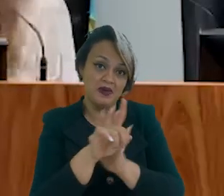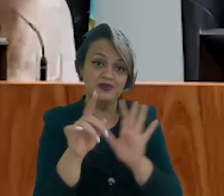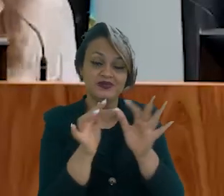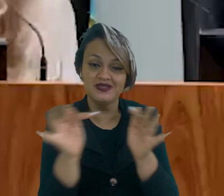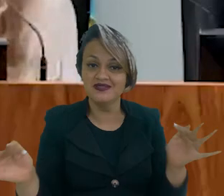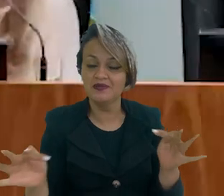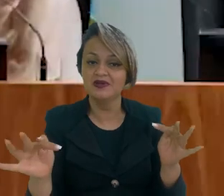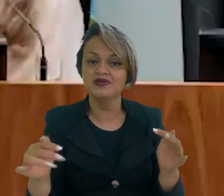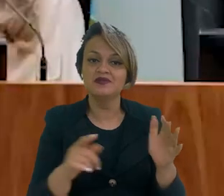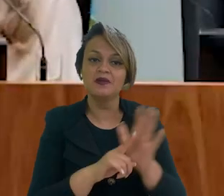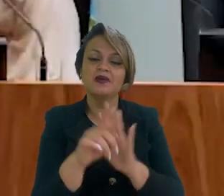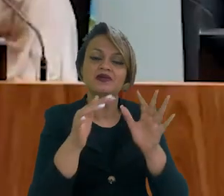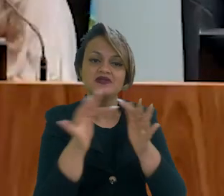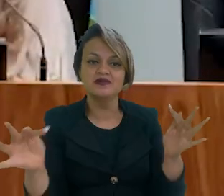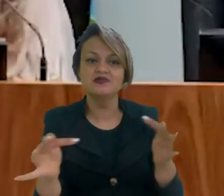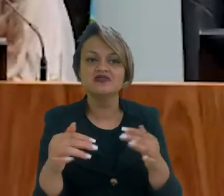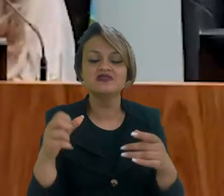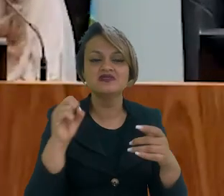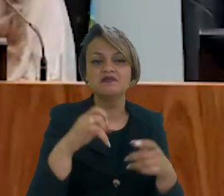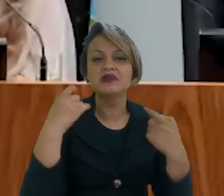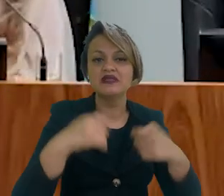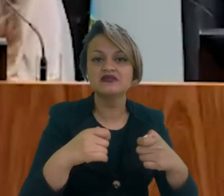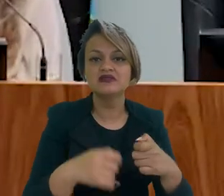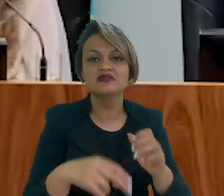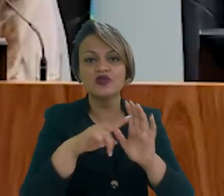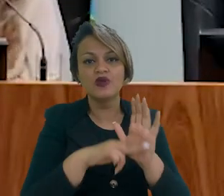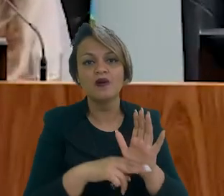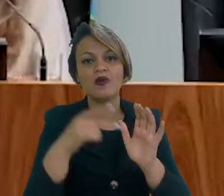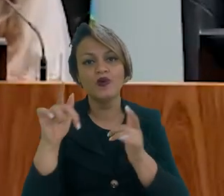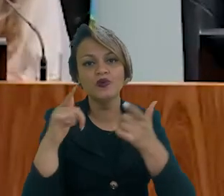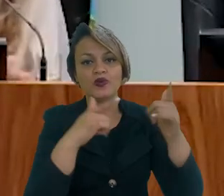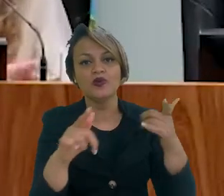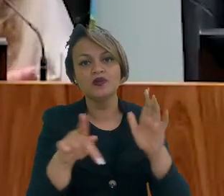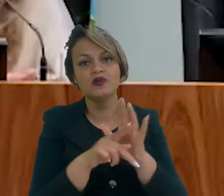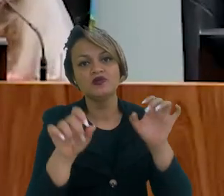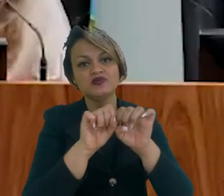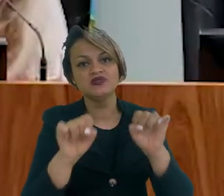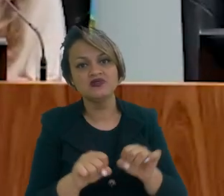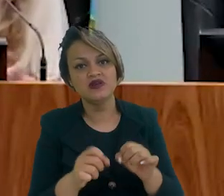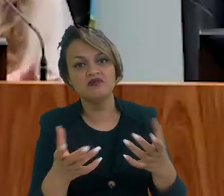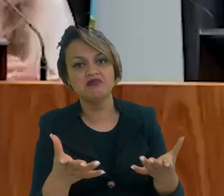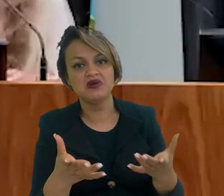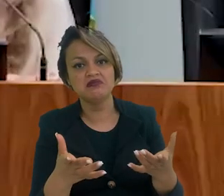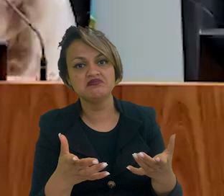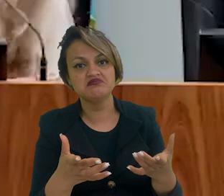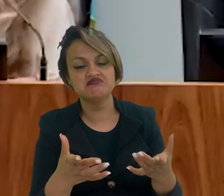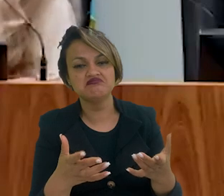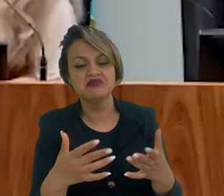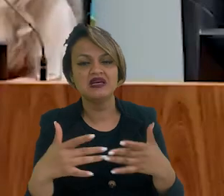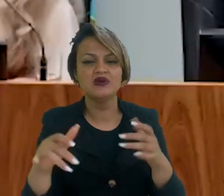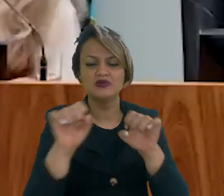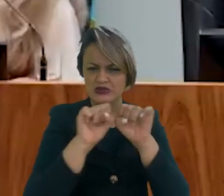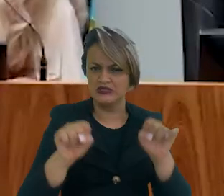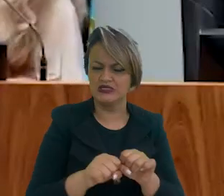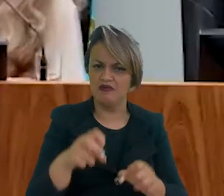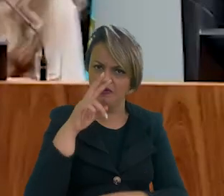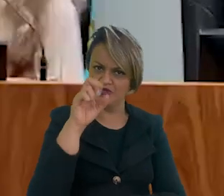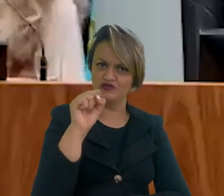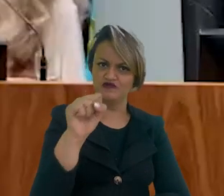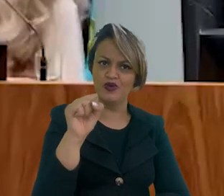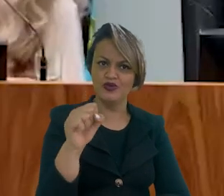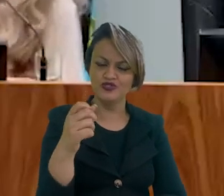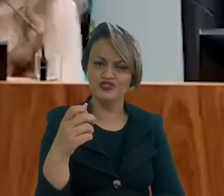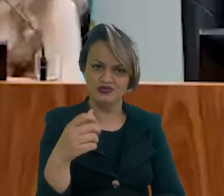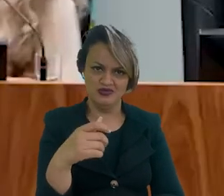na época é a minha né humilde pergunta também se nós não temos necessidade de mais normas de